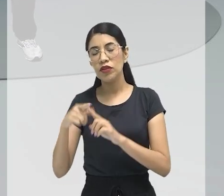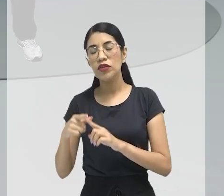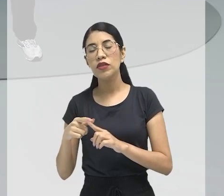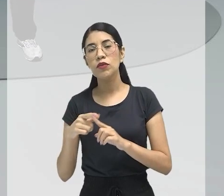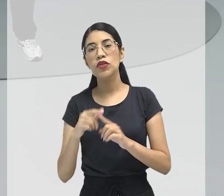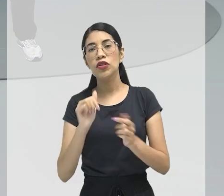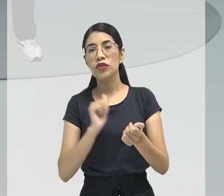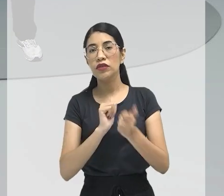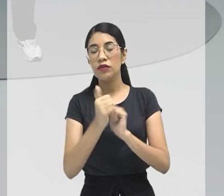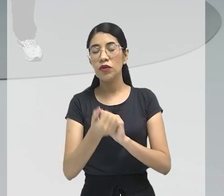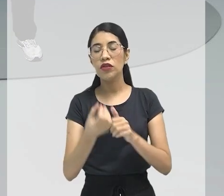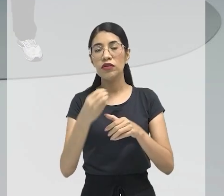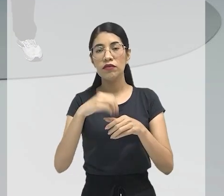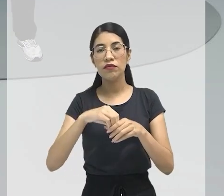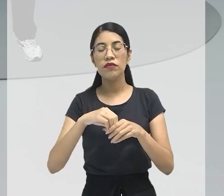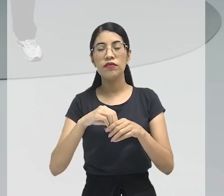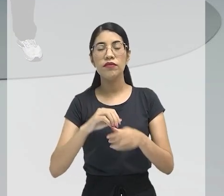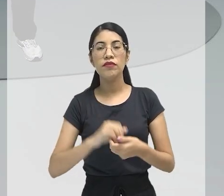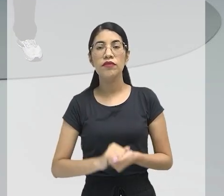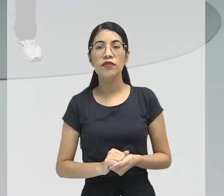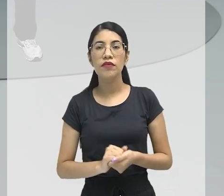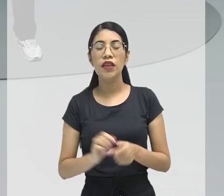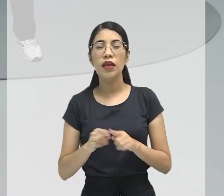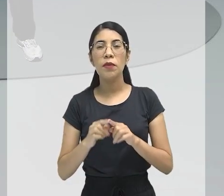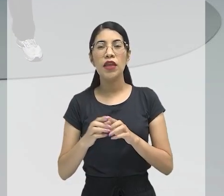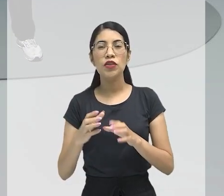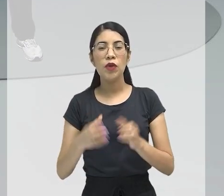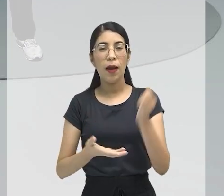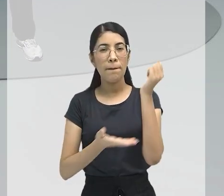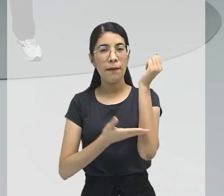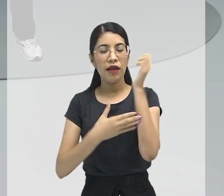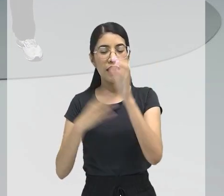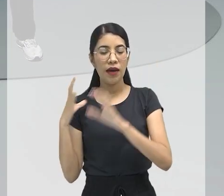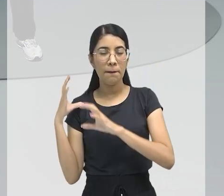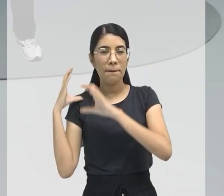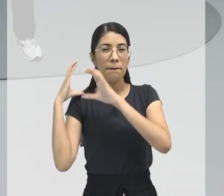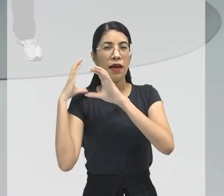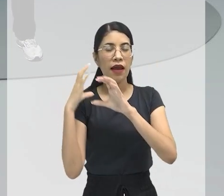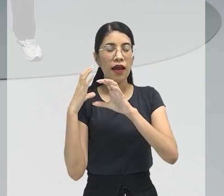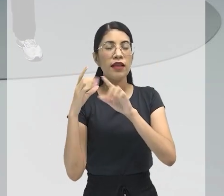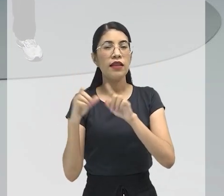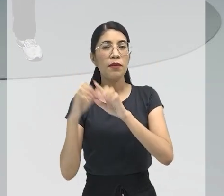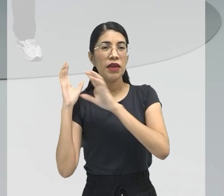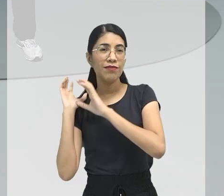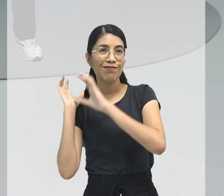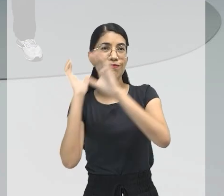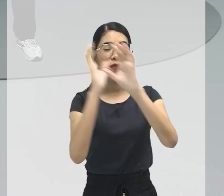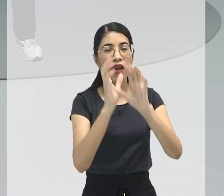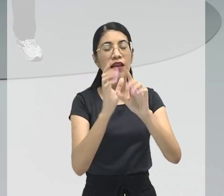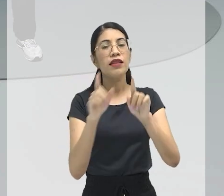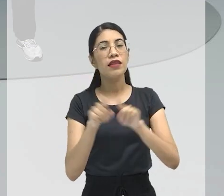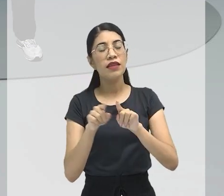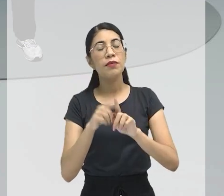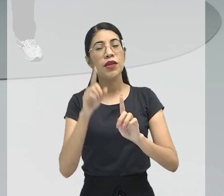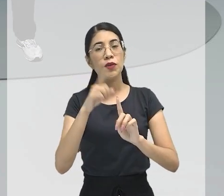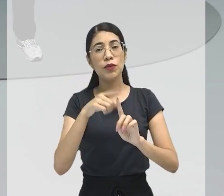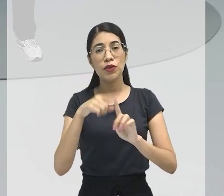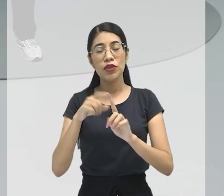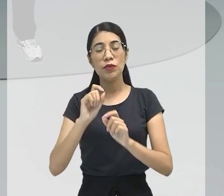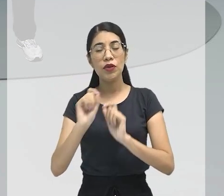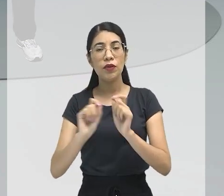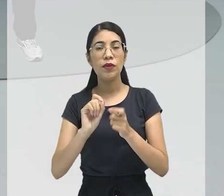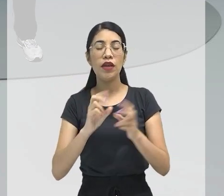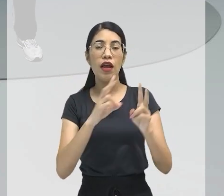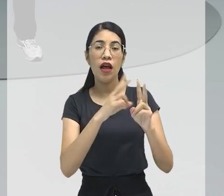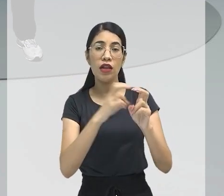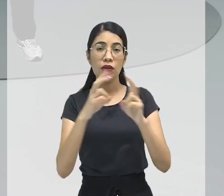né? Ou carregar o tronco, e tem outras modalidades. E uma delas, né, é aí